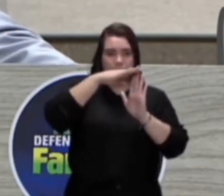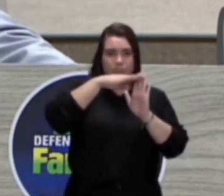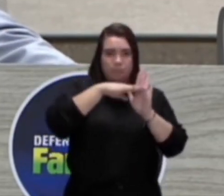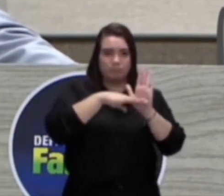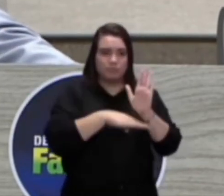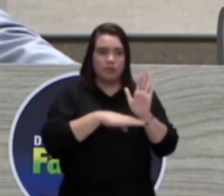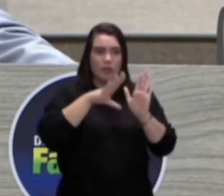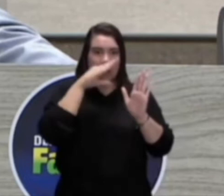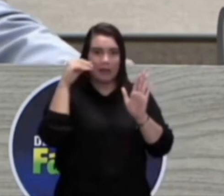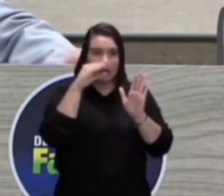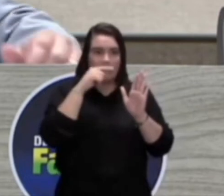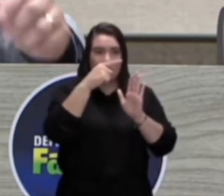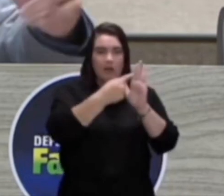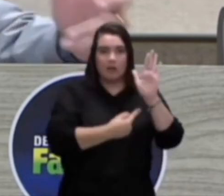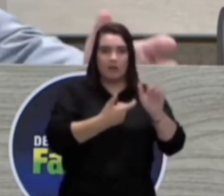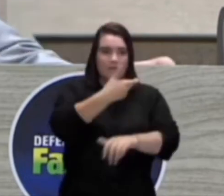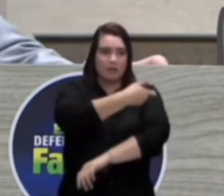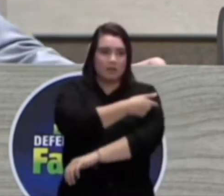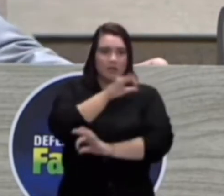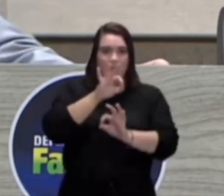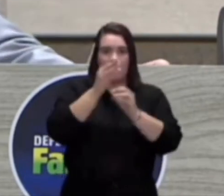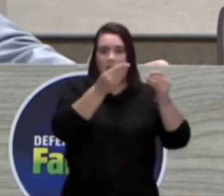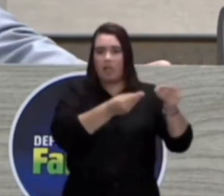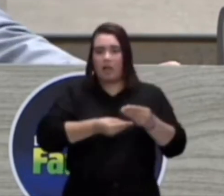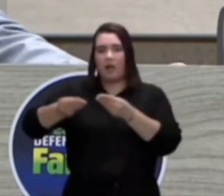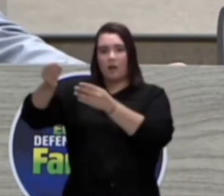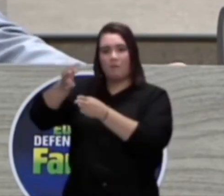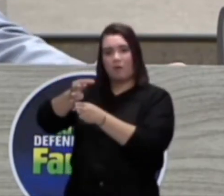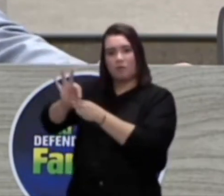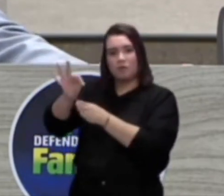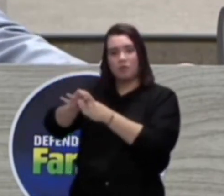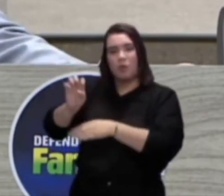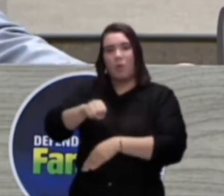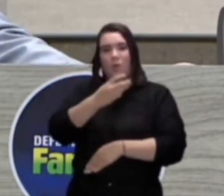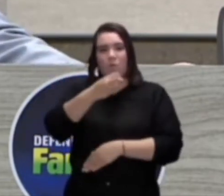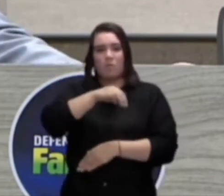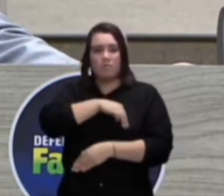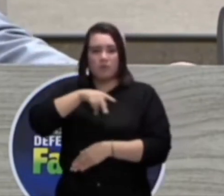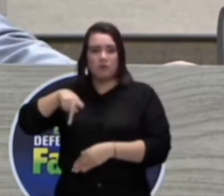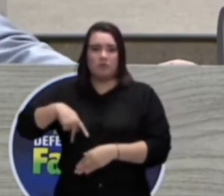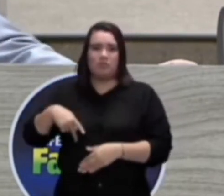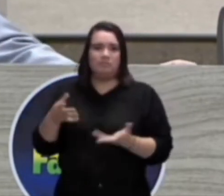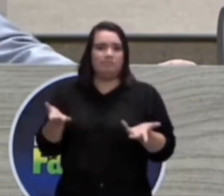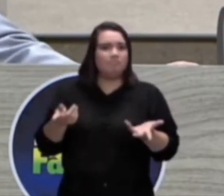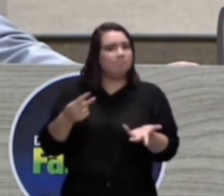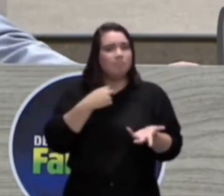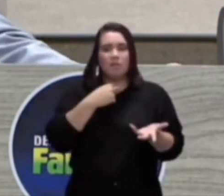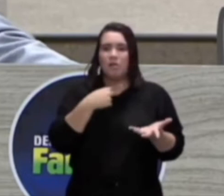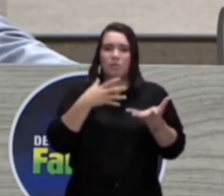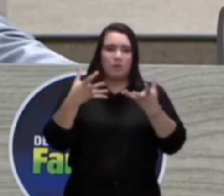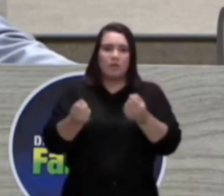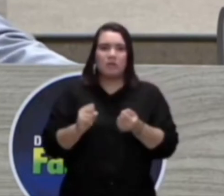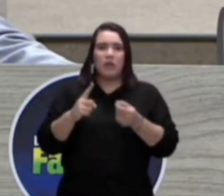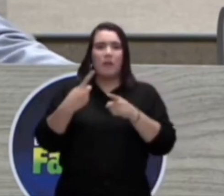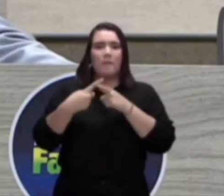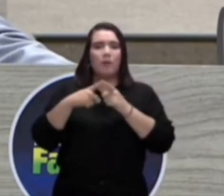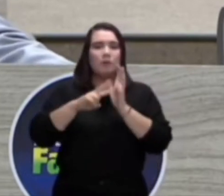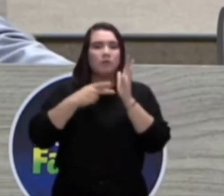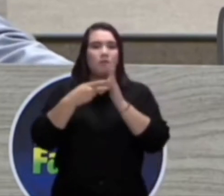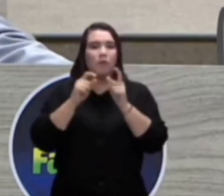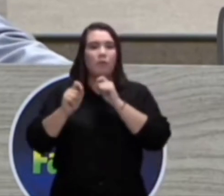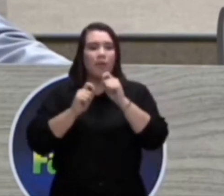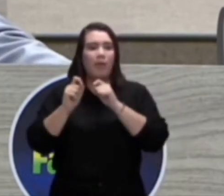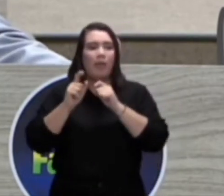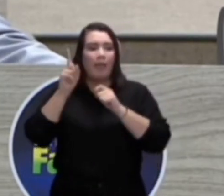para o Conselho Tutelar, para o Ministério Público. Isso é coagir, isso é colocar um terrorismo na